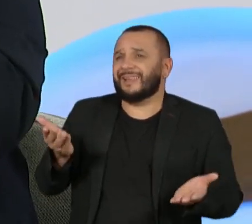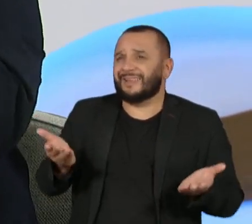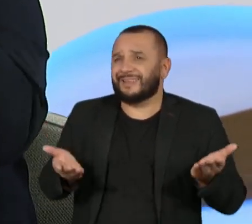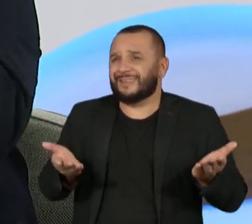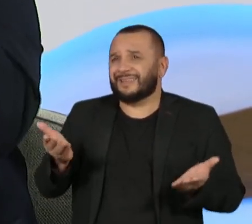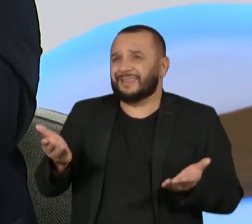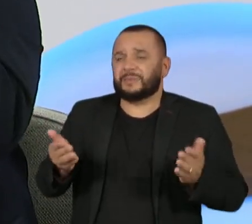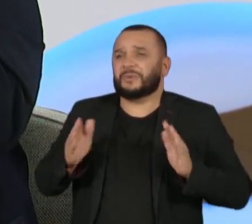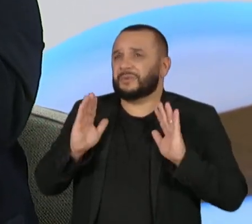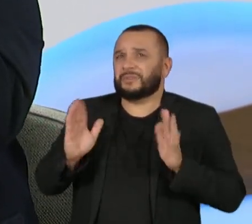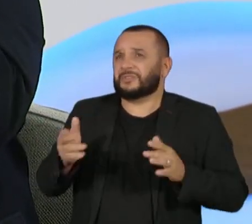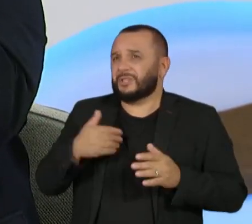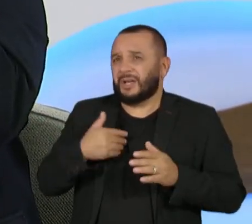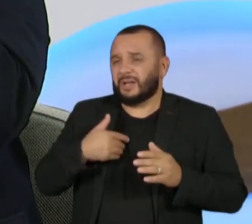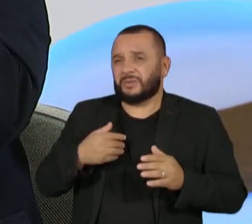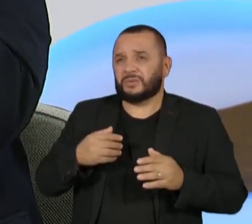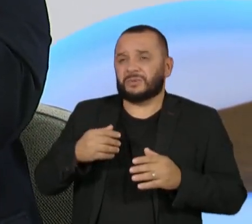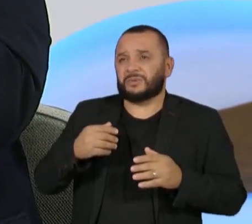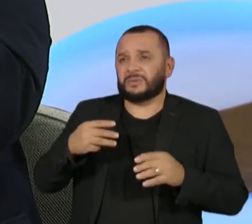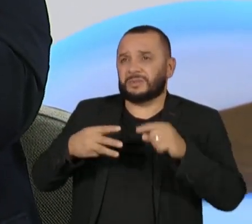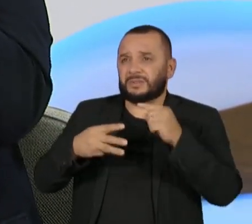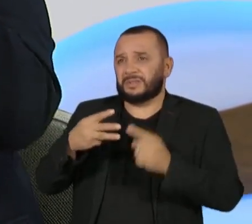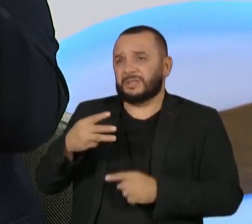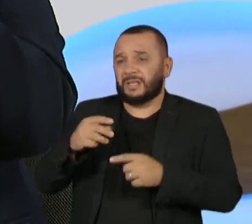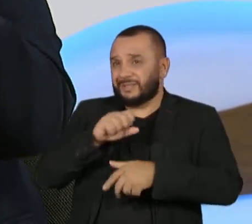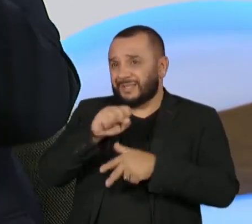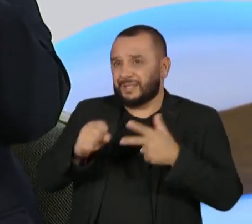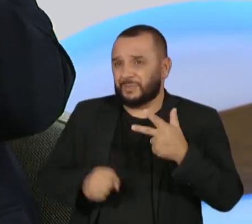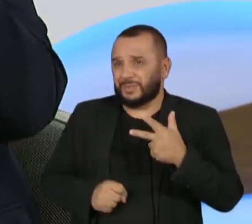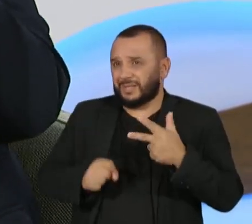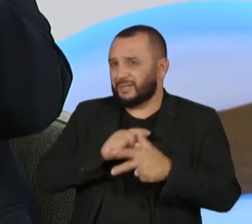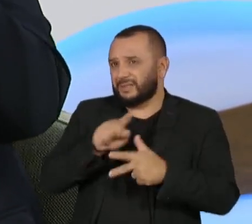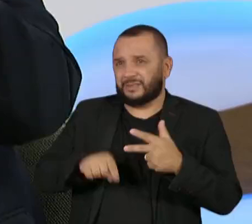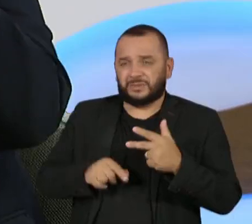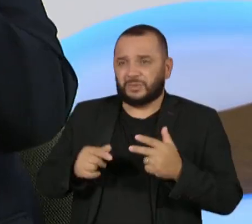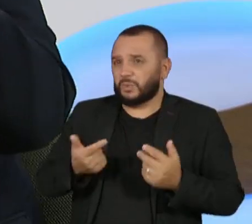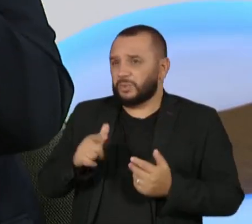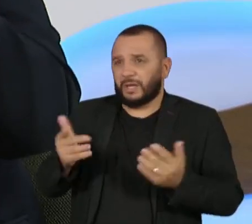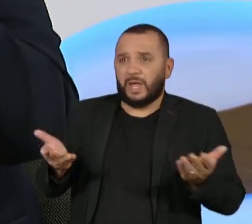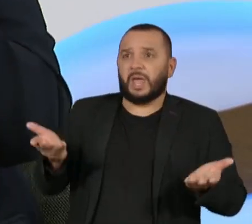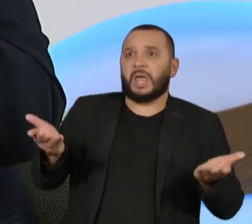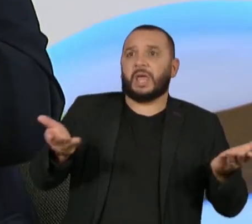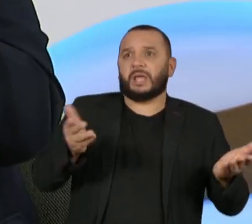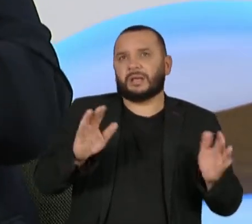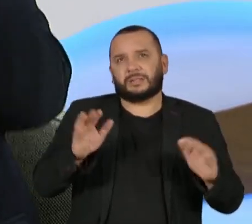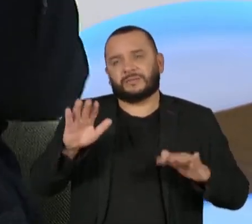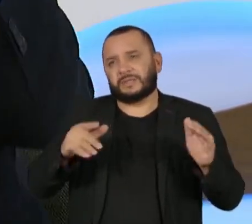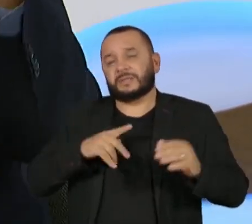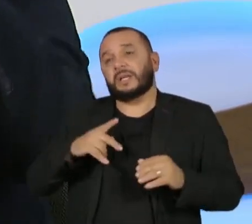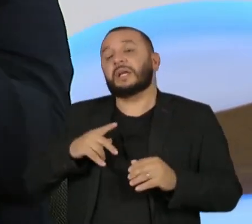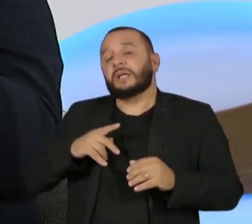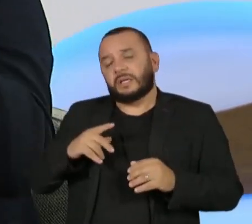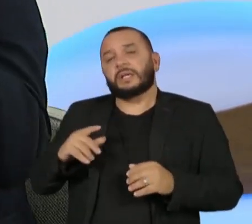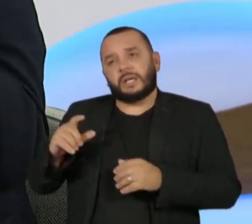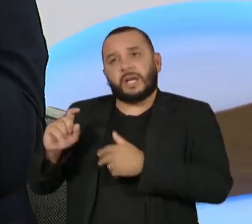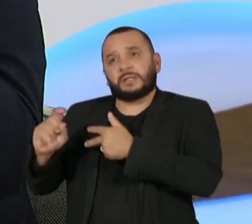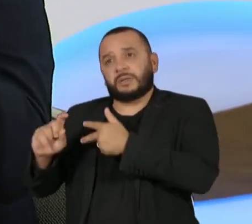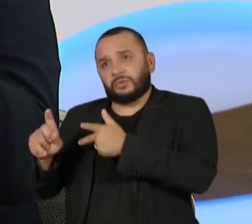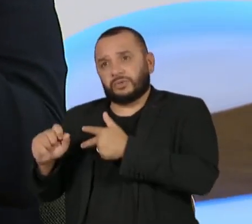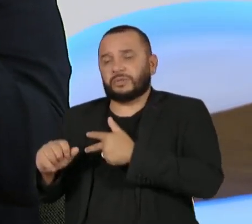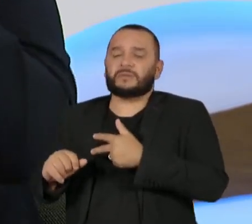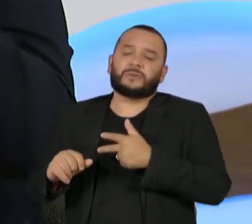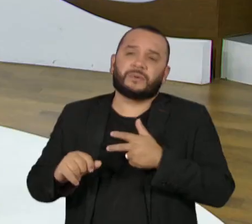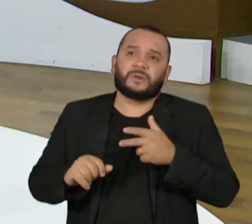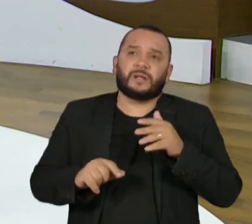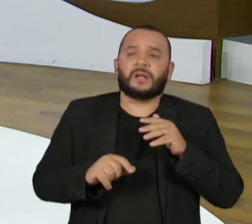priorístico, metafísico entre os poderes. Às vezes, você tem um protagonismo mais alto do executivo, ou do legislativo, ou do